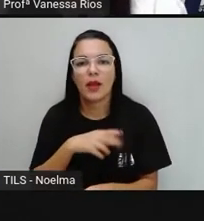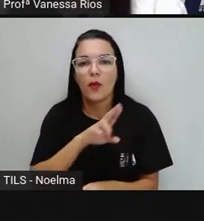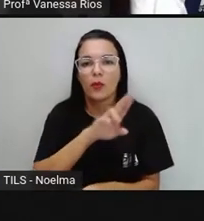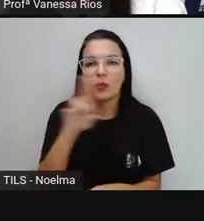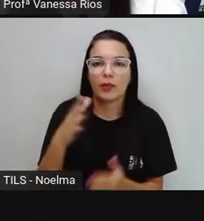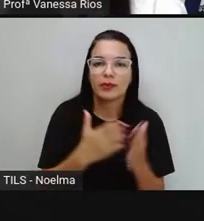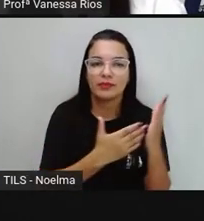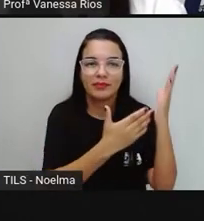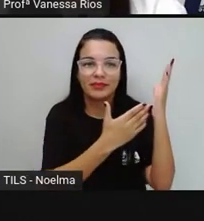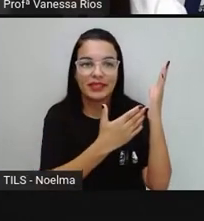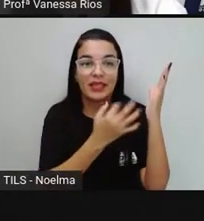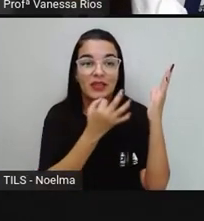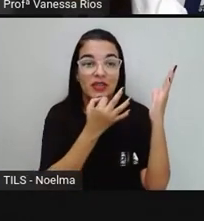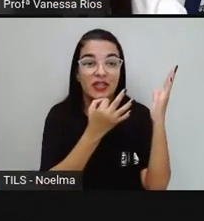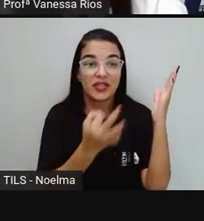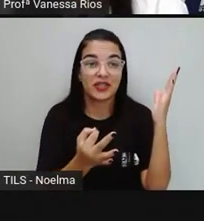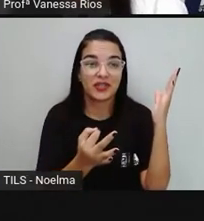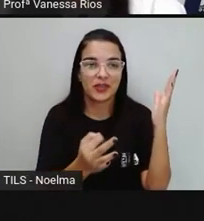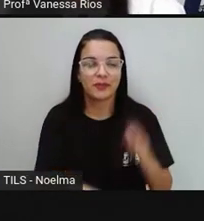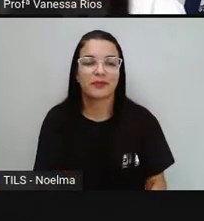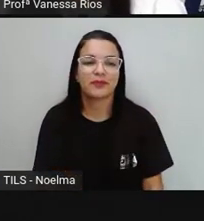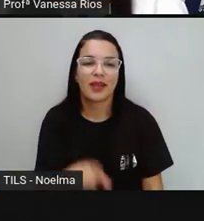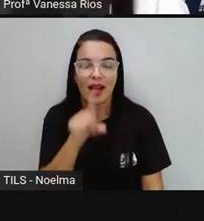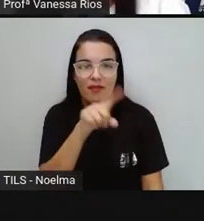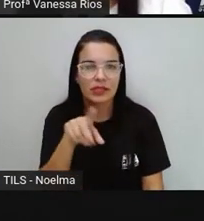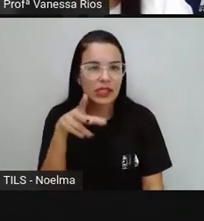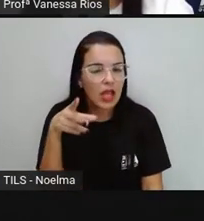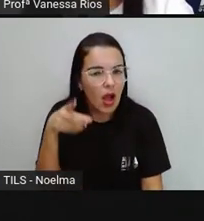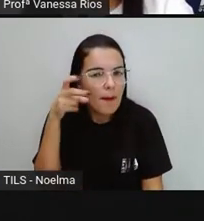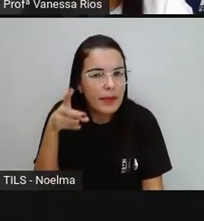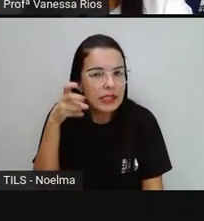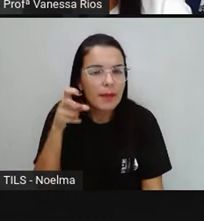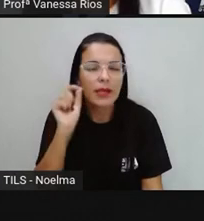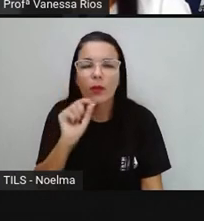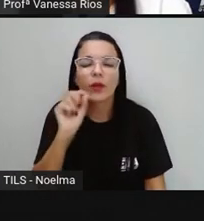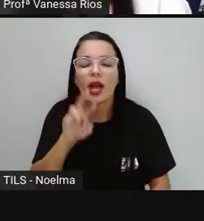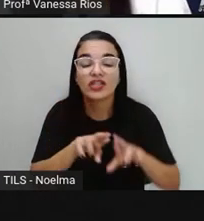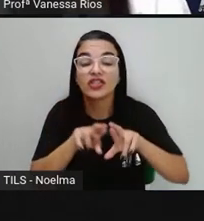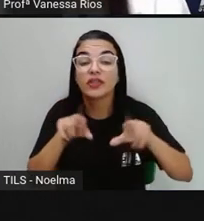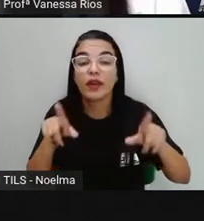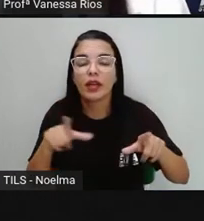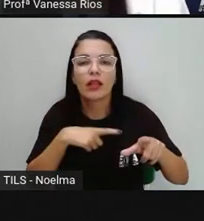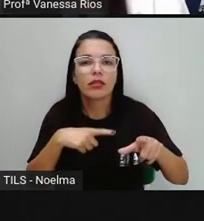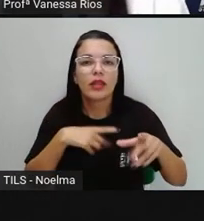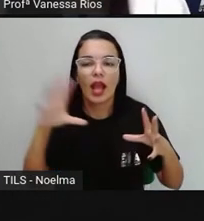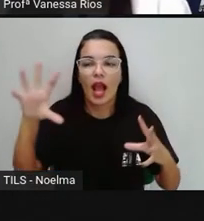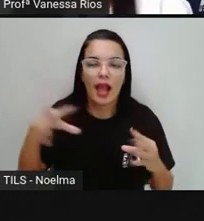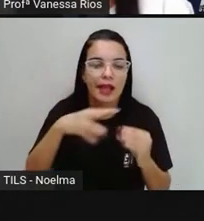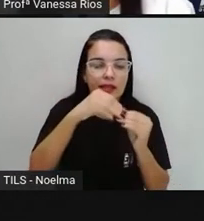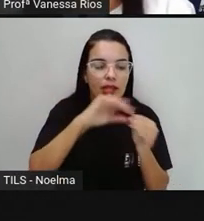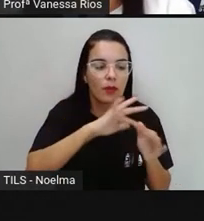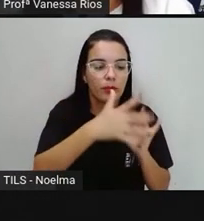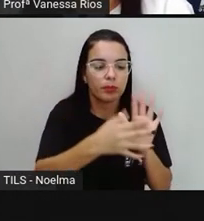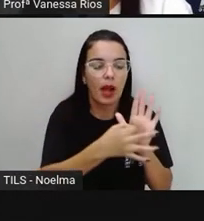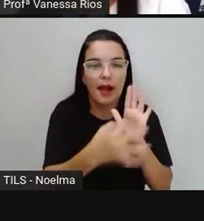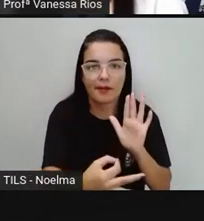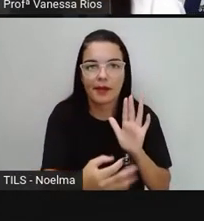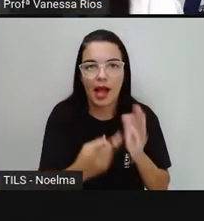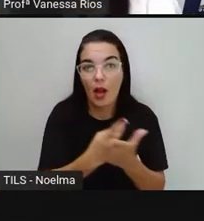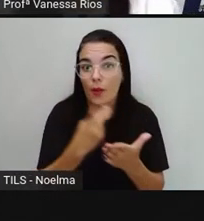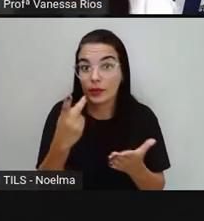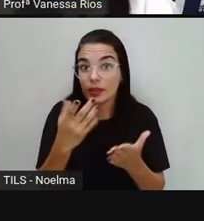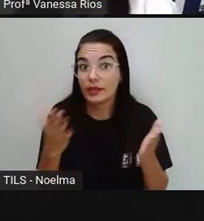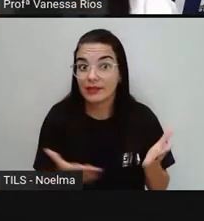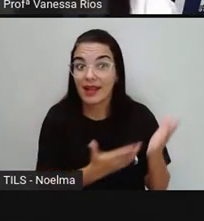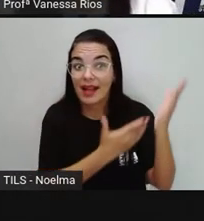Incríveis 2 Crítica. Só para vocês observarem também como é que a resenha crítica lá acontece nesse